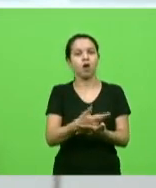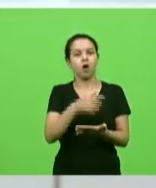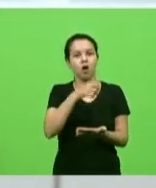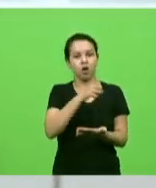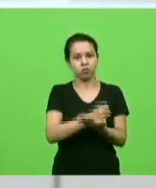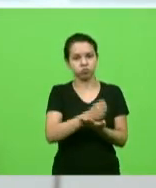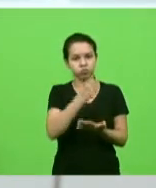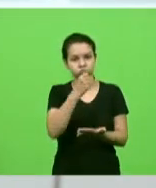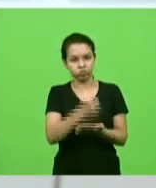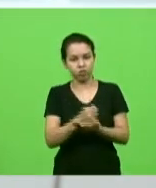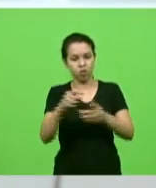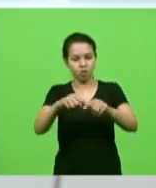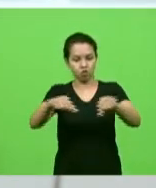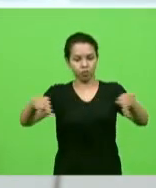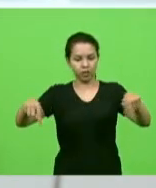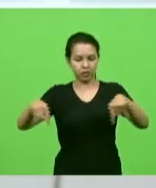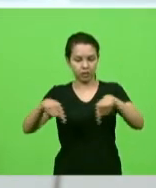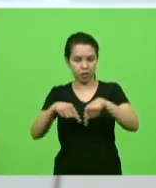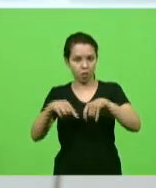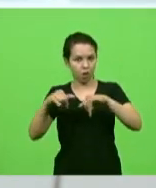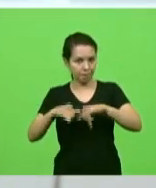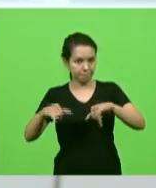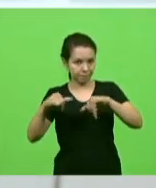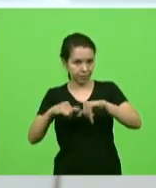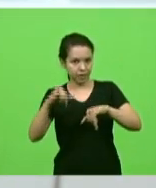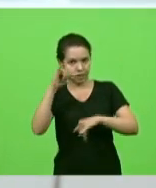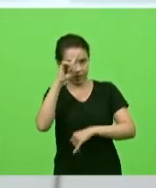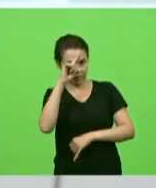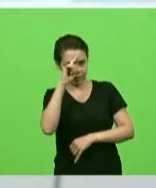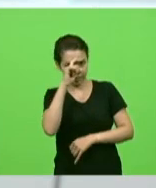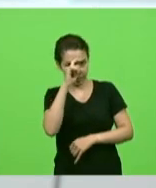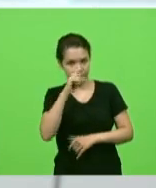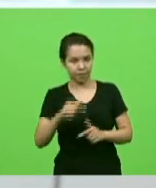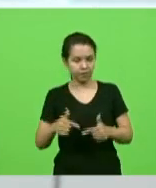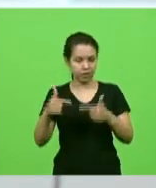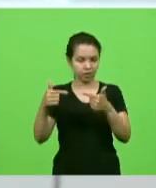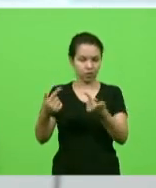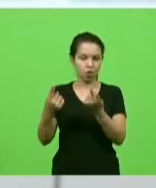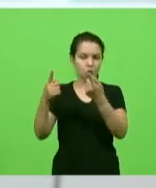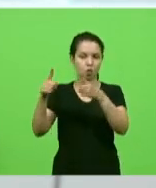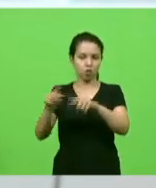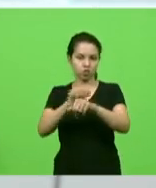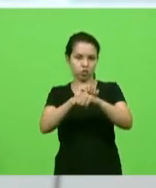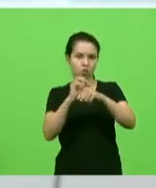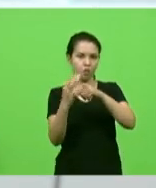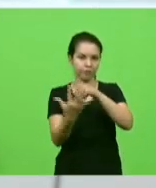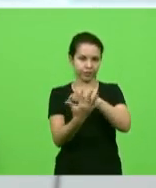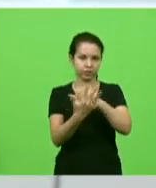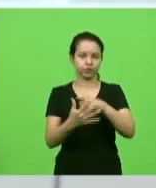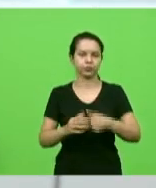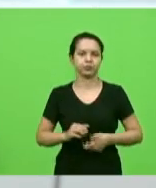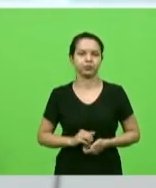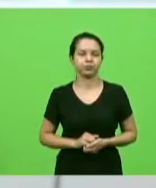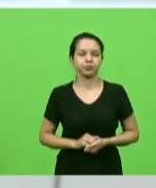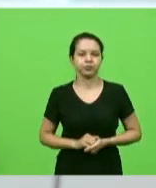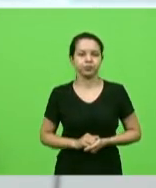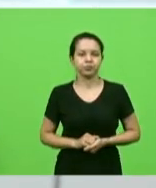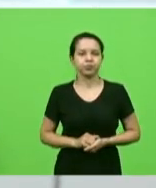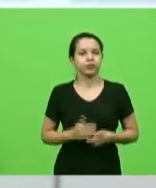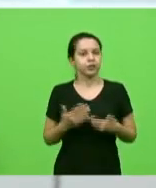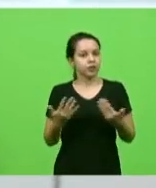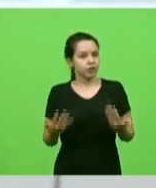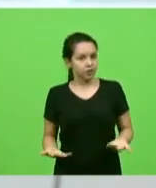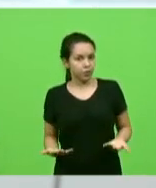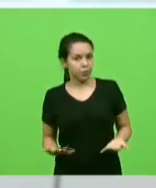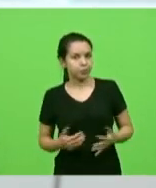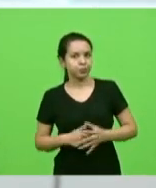idealizada para compor o aparato estatal enfrentamento da calamidade também Mika coronavírus pois bem